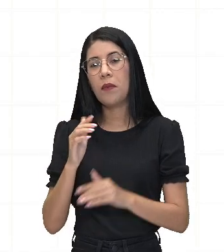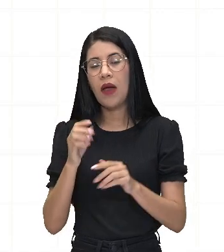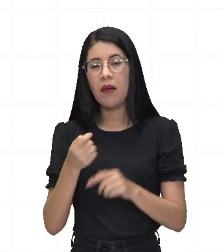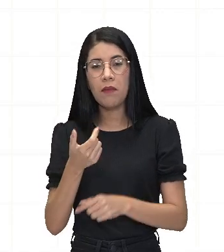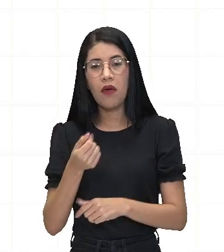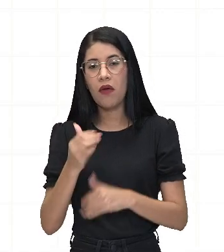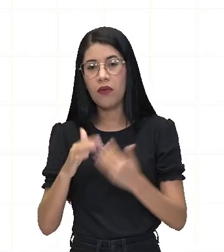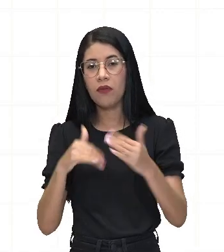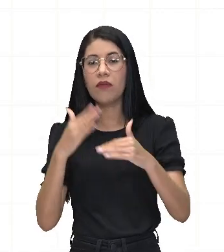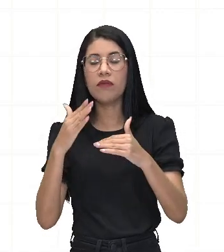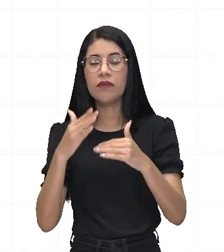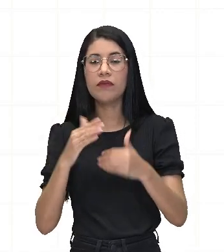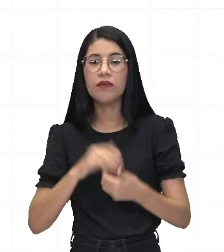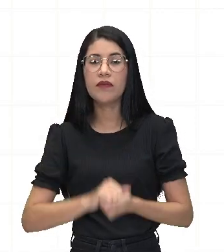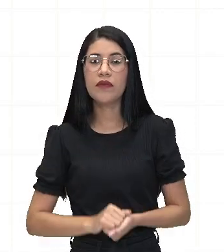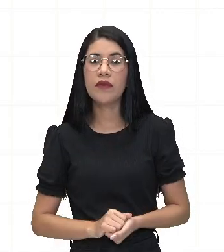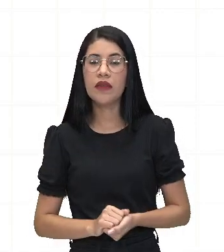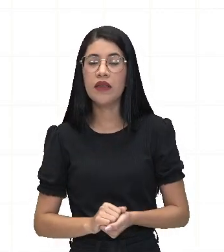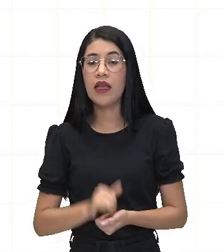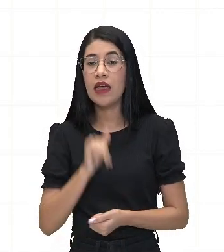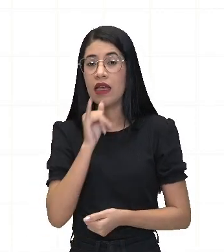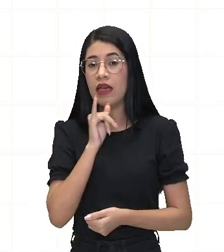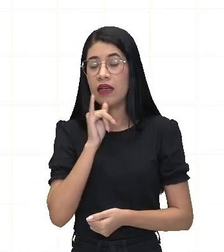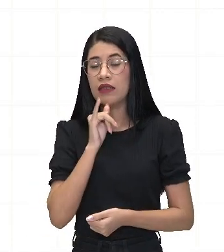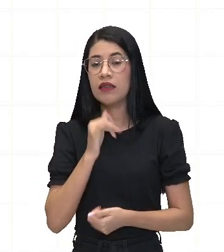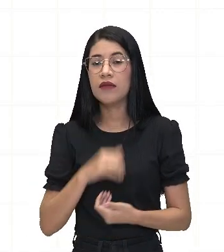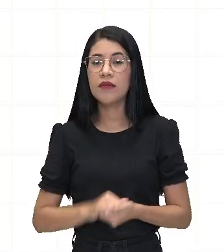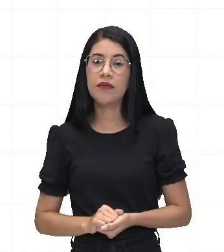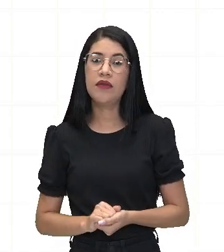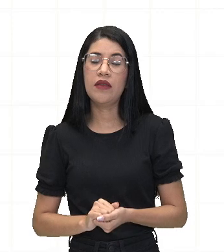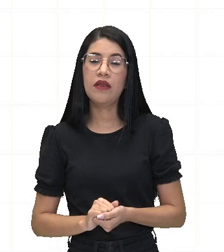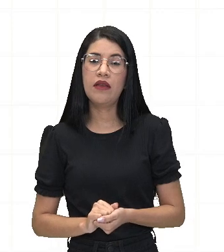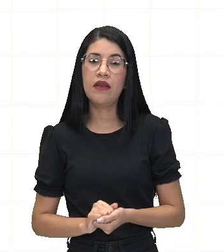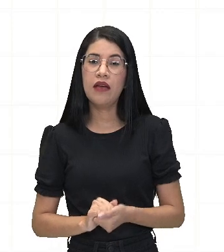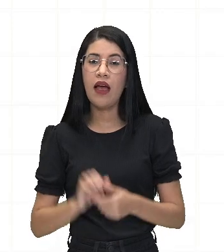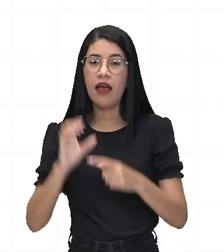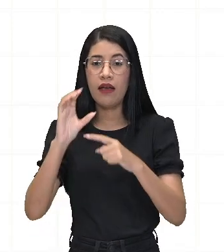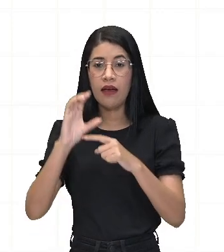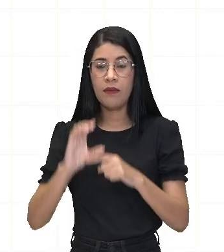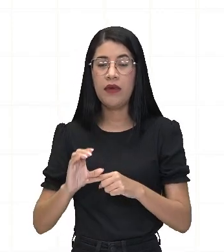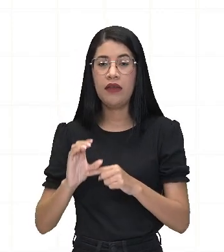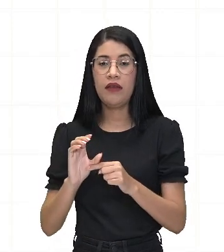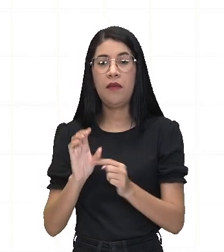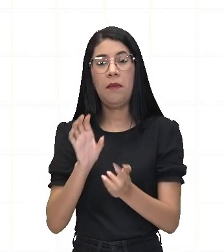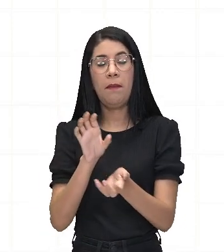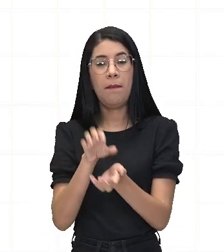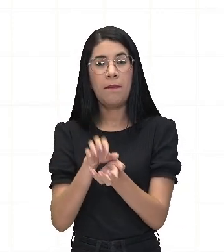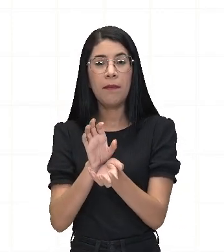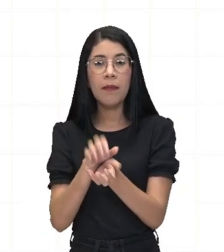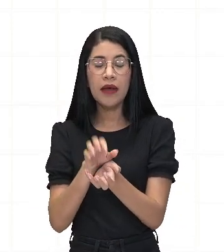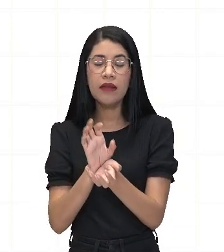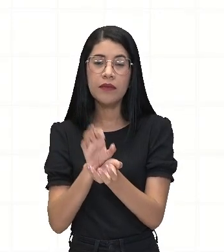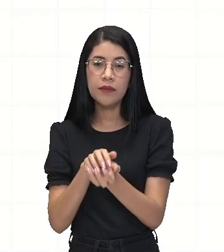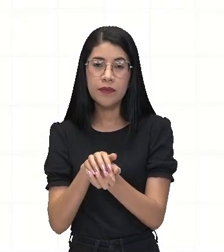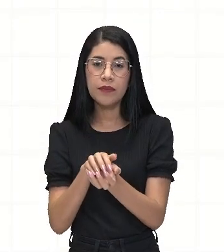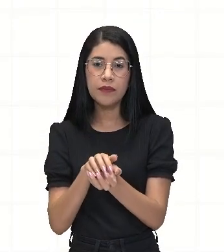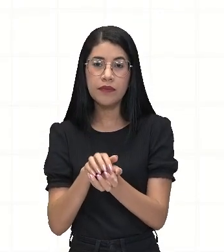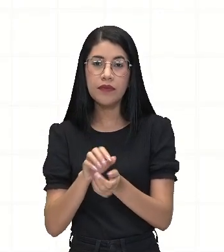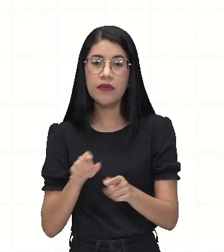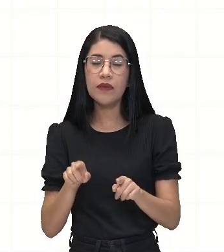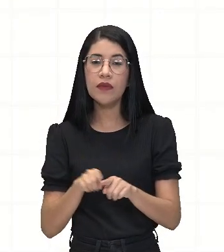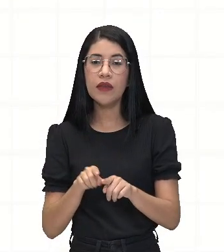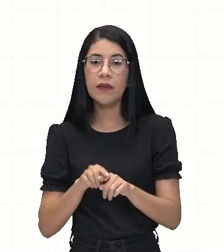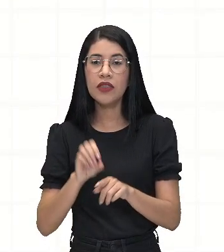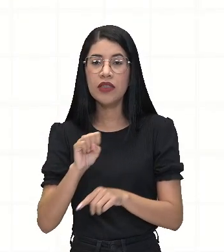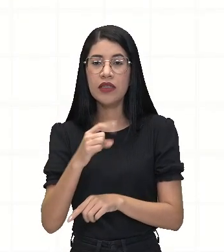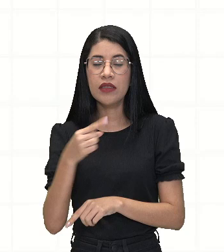elas prosperaram, que é o caso aí das capitanias que estão em destaque para vocês, né? A gente tem aqui, olha, a de Pernambuco